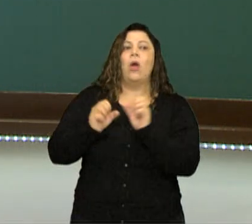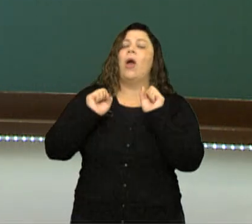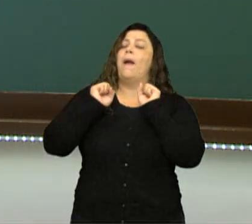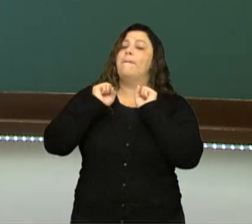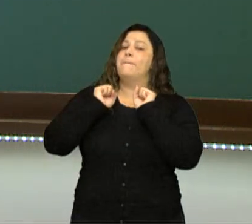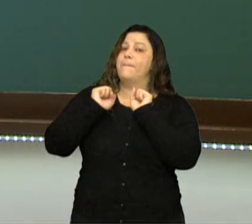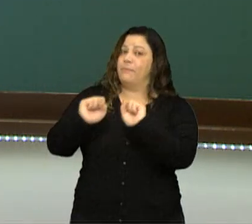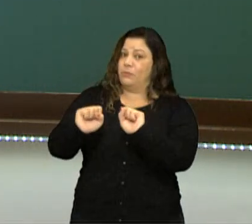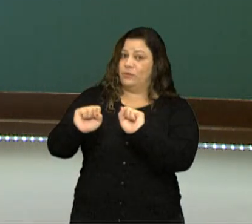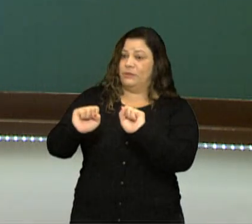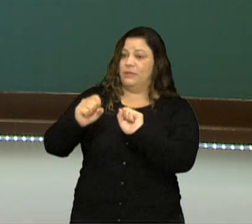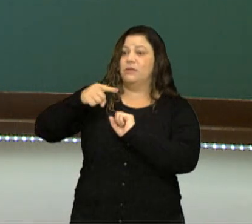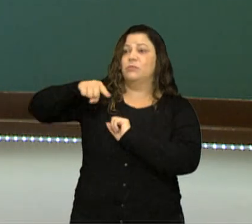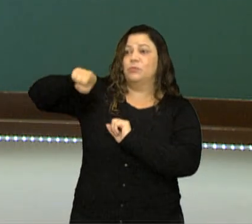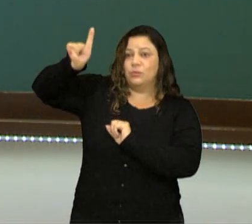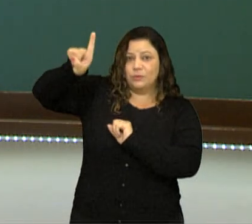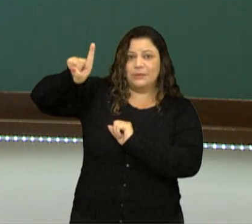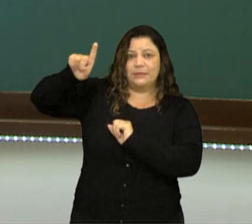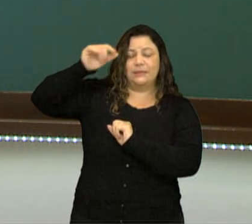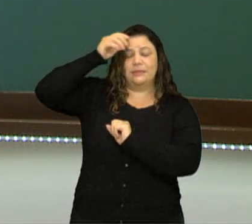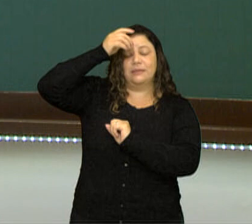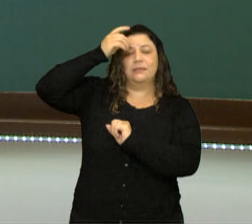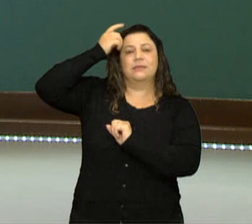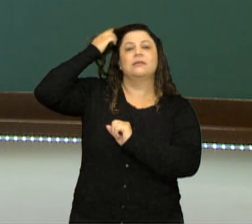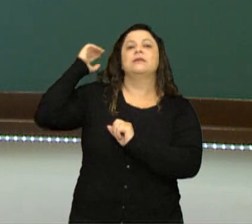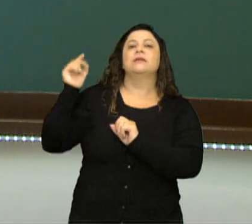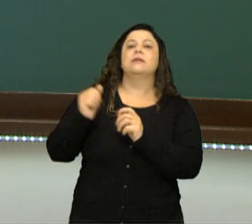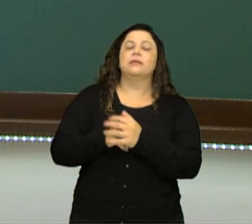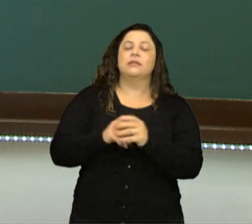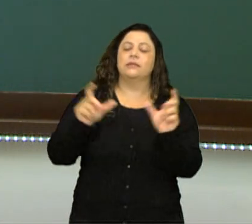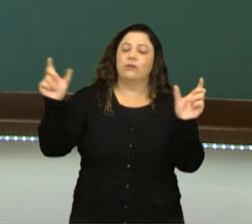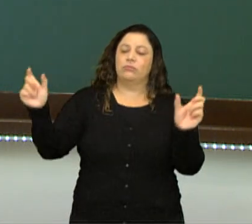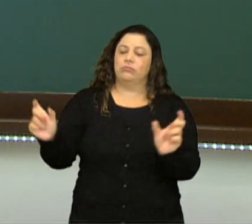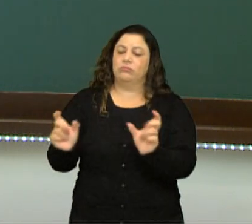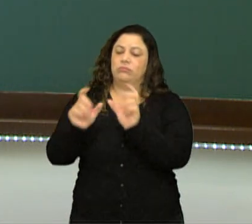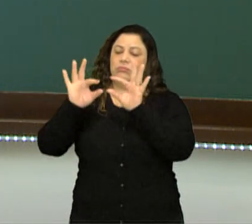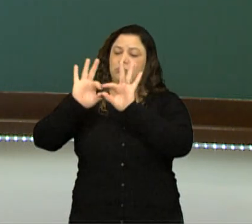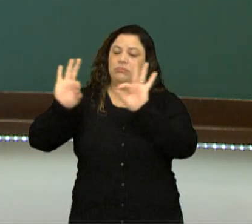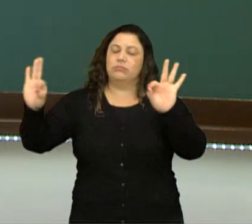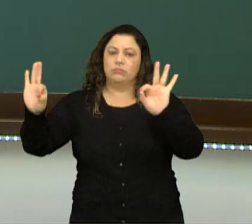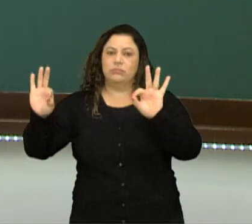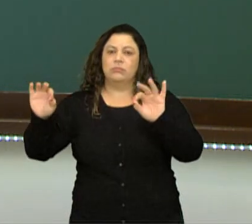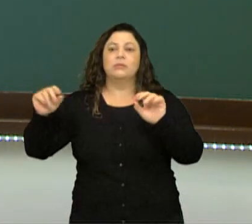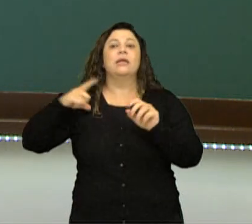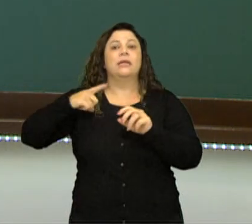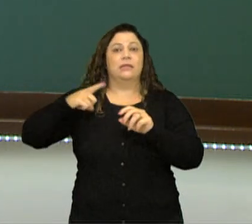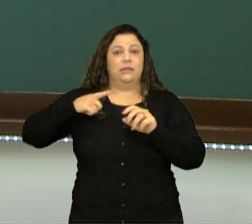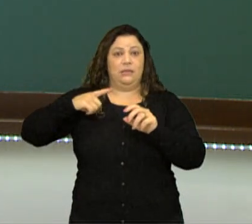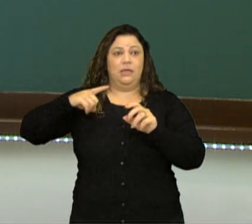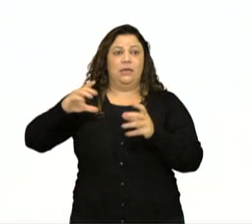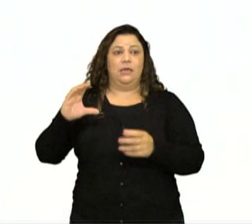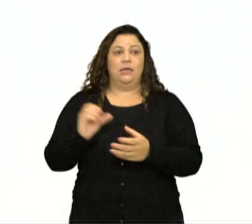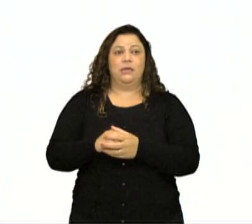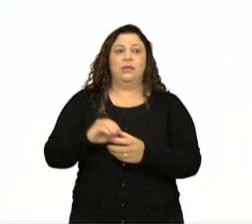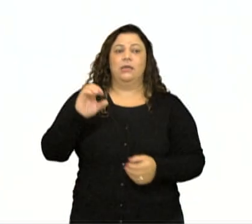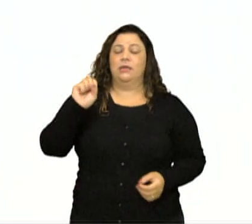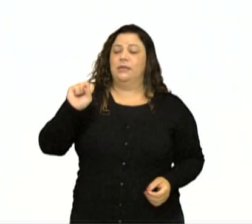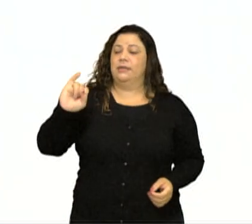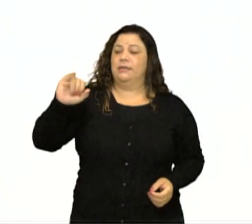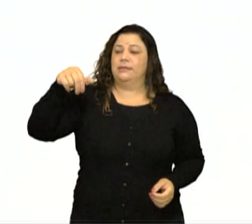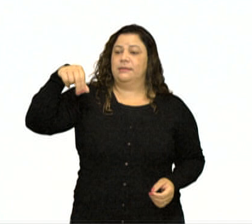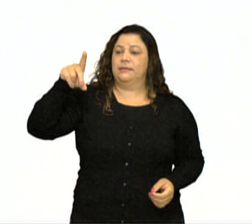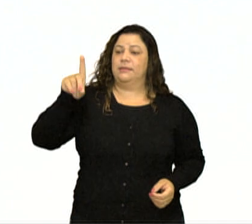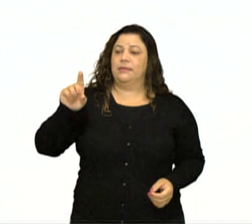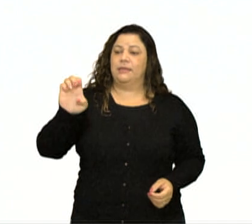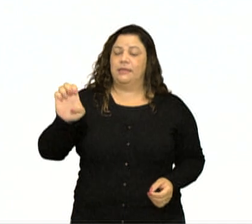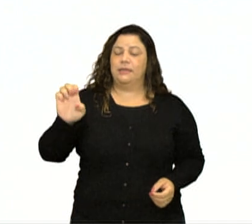ir. Então, aqui nós temos uma oração que é coordenada e que apresenta uma conjunção. Uma